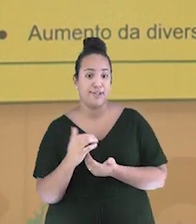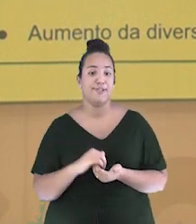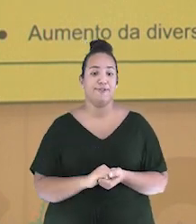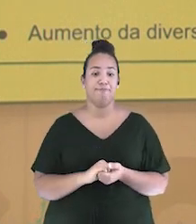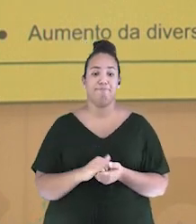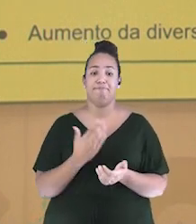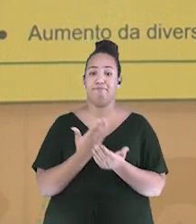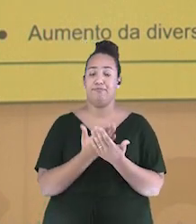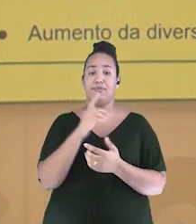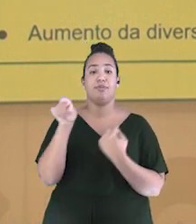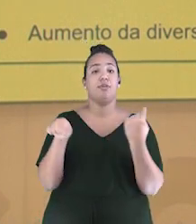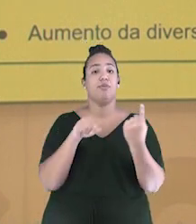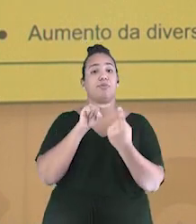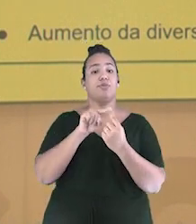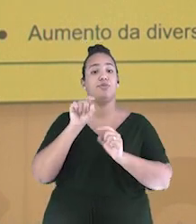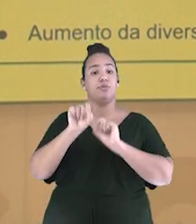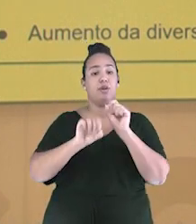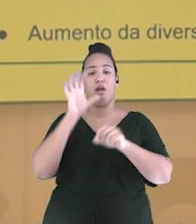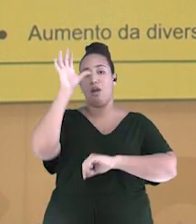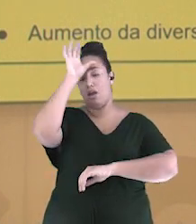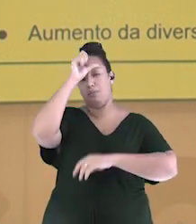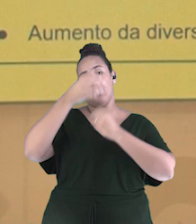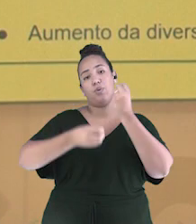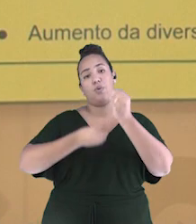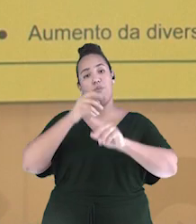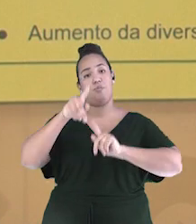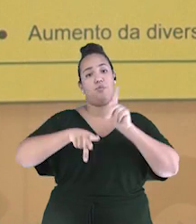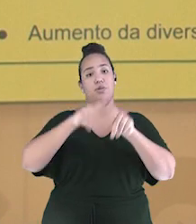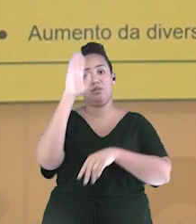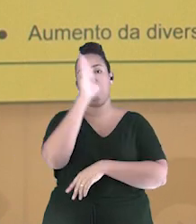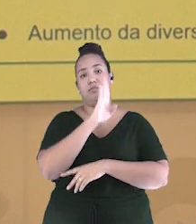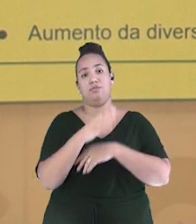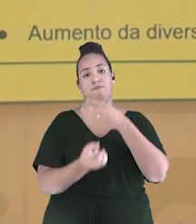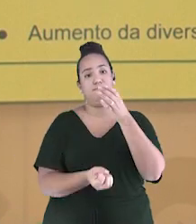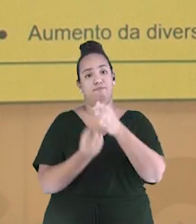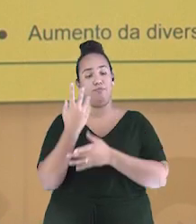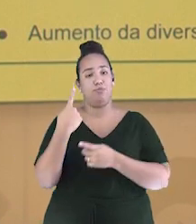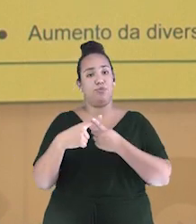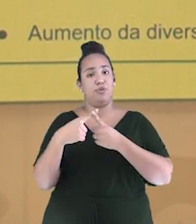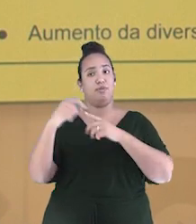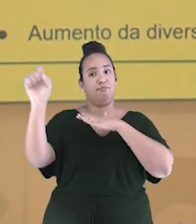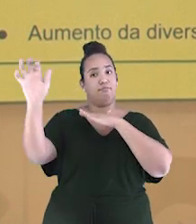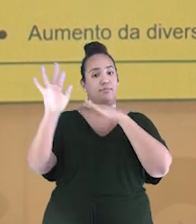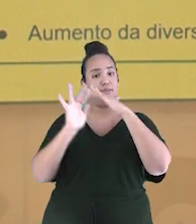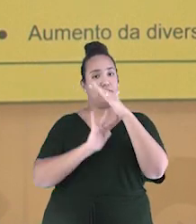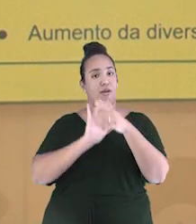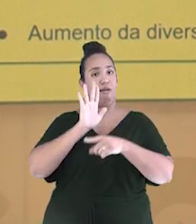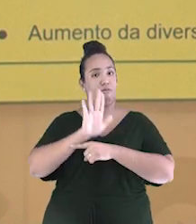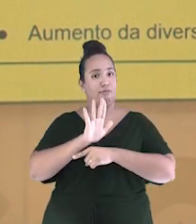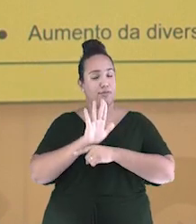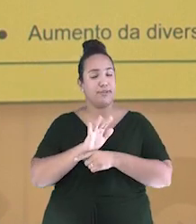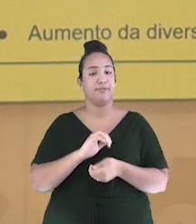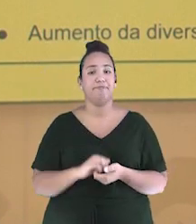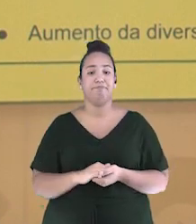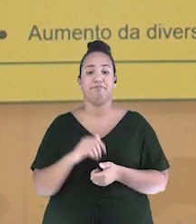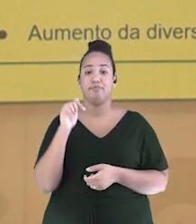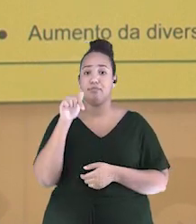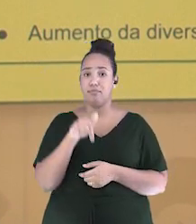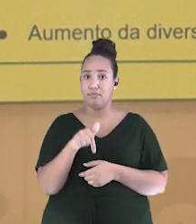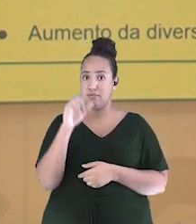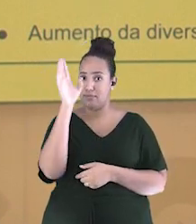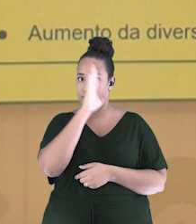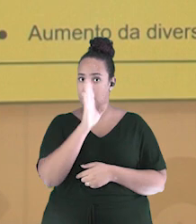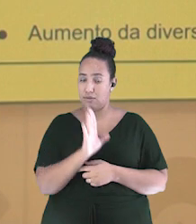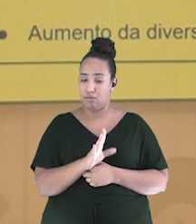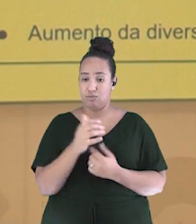foi compreender a formação da população brasileira através das migrações, e que aqui eles substituíram